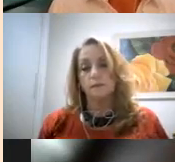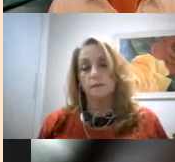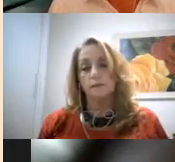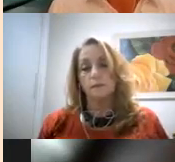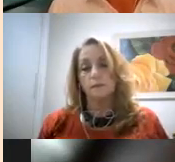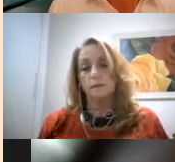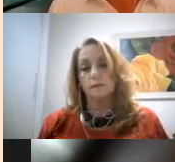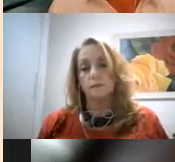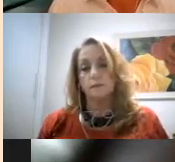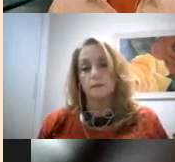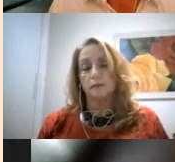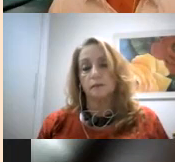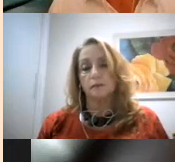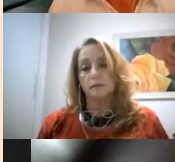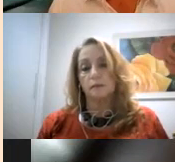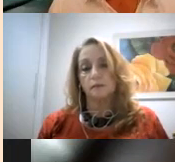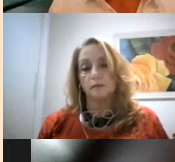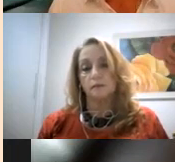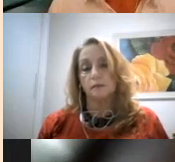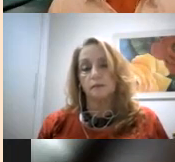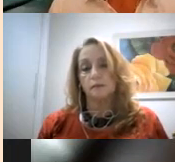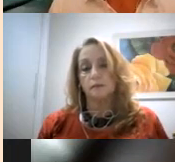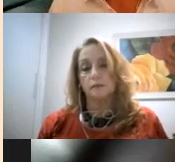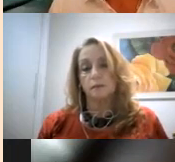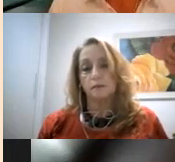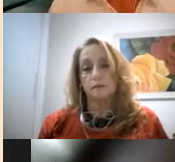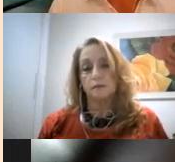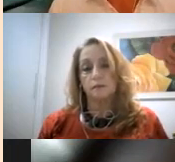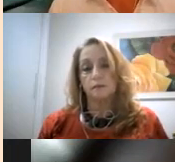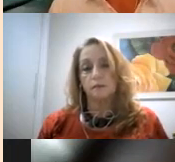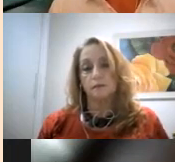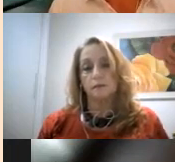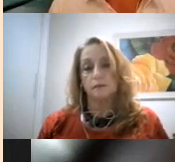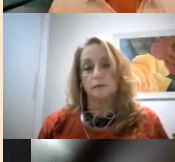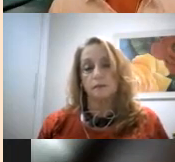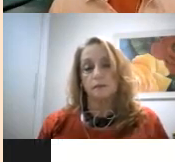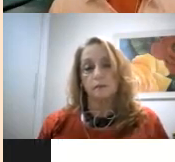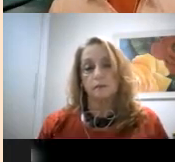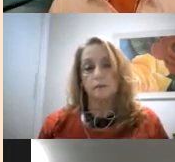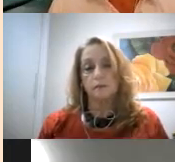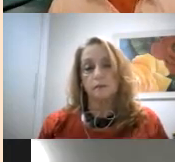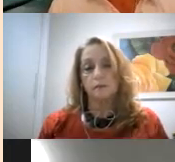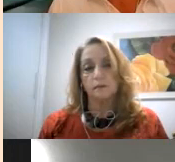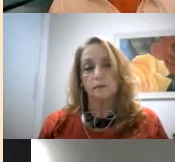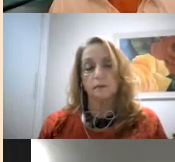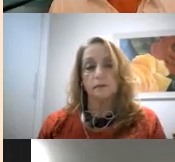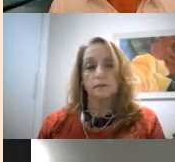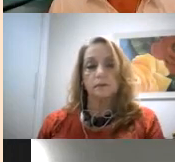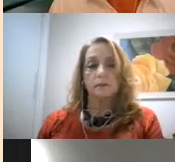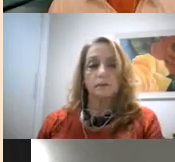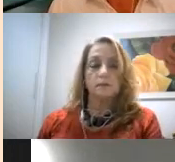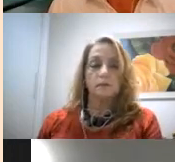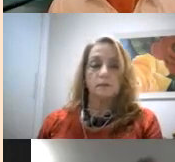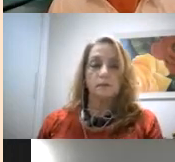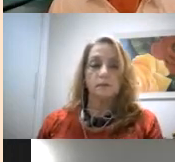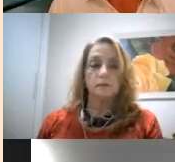ou condições genéticas outras, como as cromossomopatias, assim como a síndrome de Down. As causas